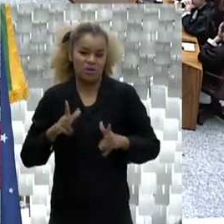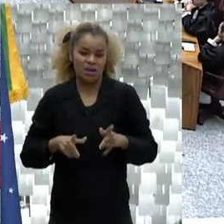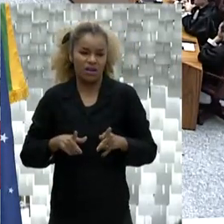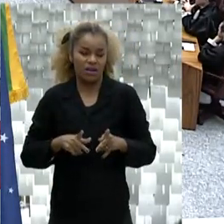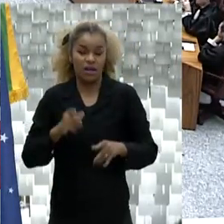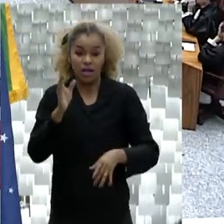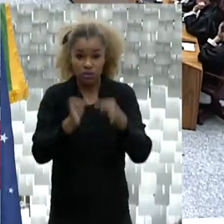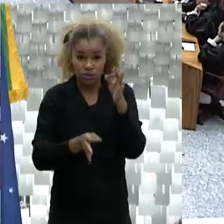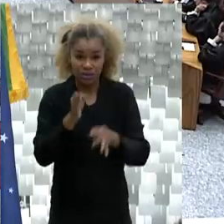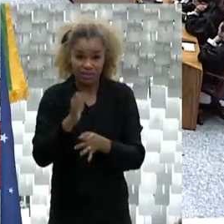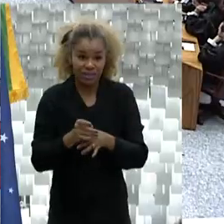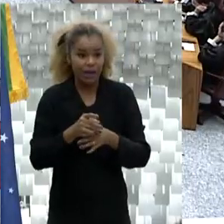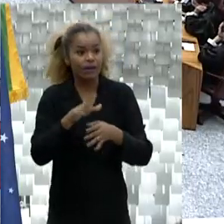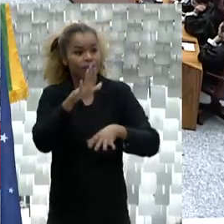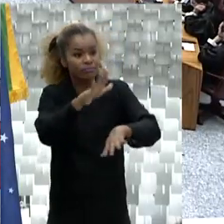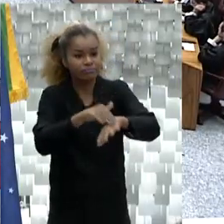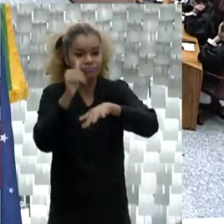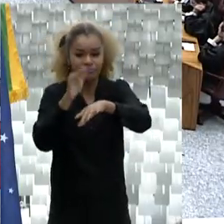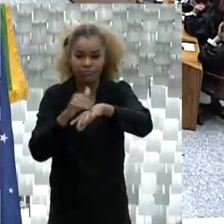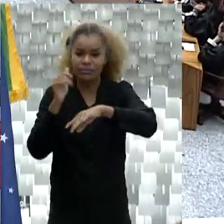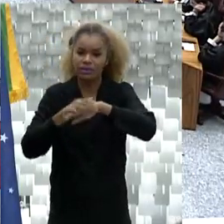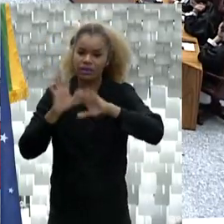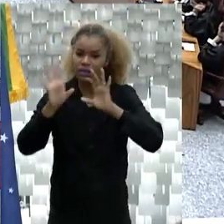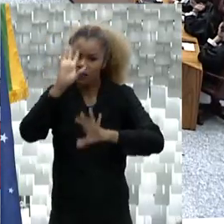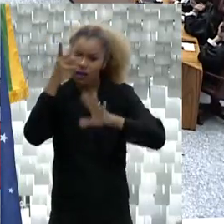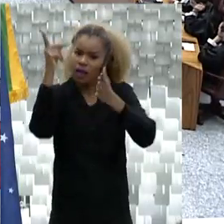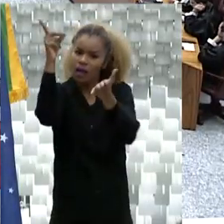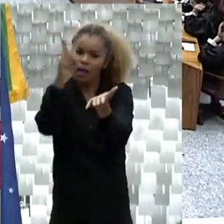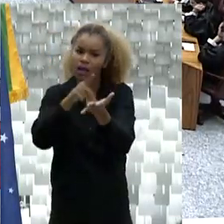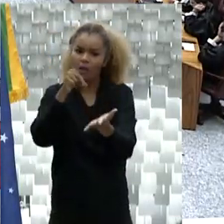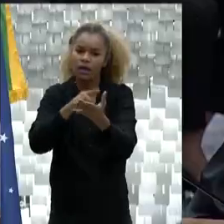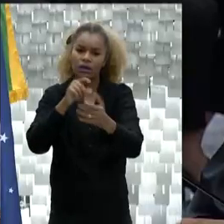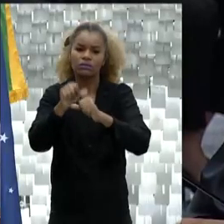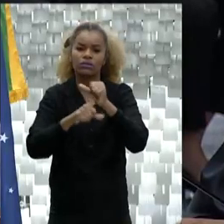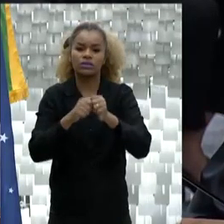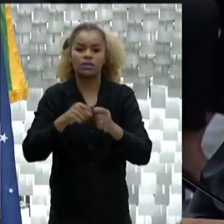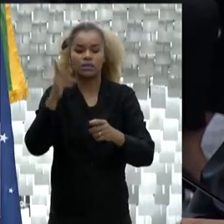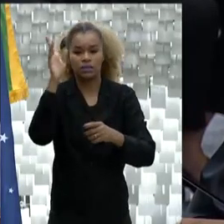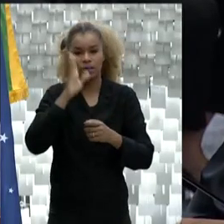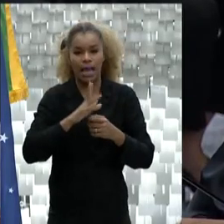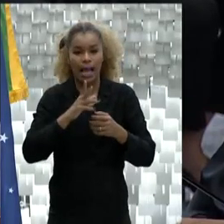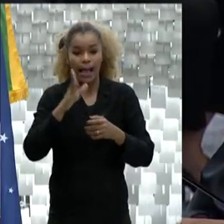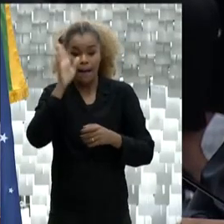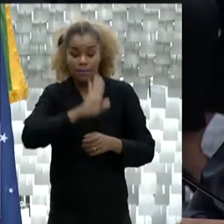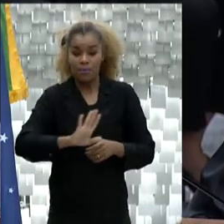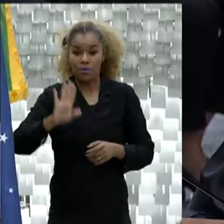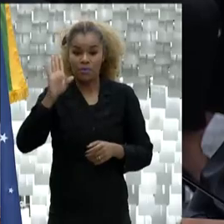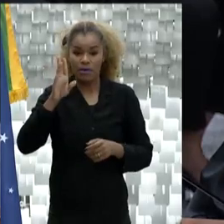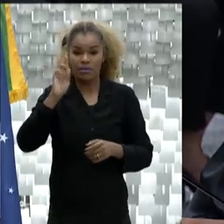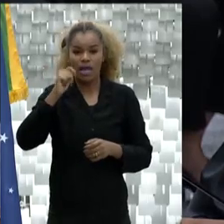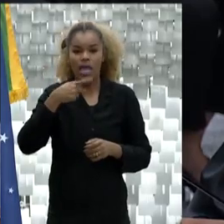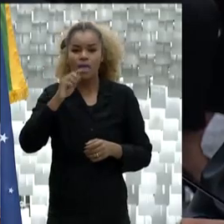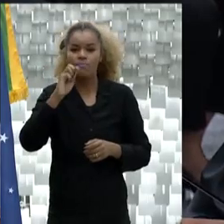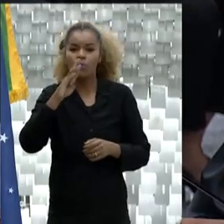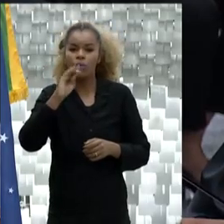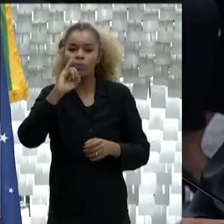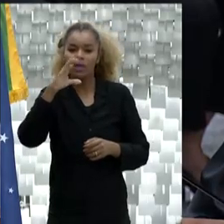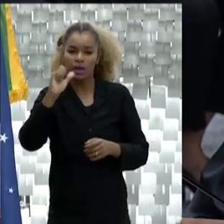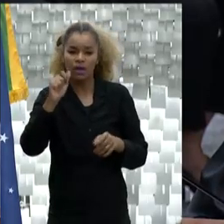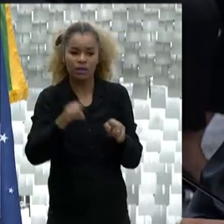vez mais chamado a tornar reais as promessas da República e da